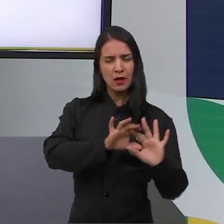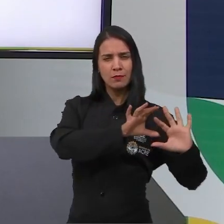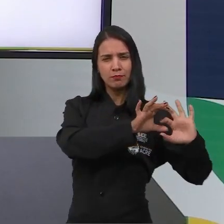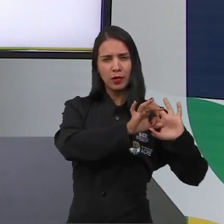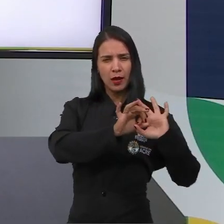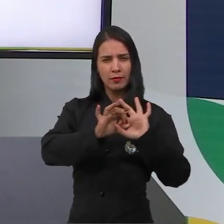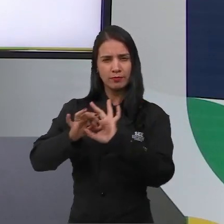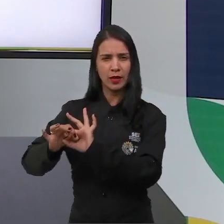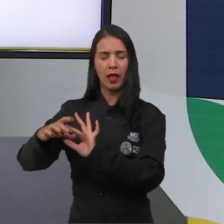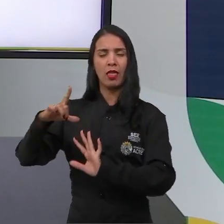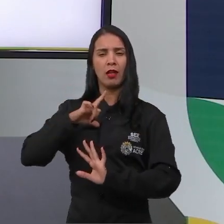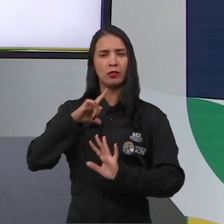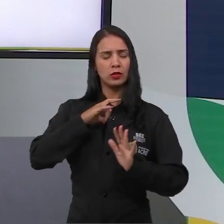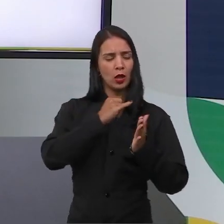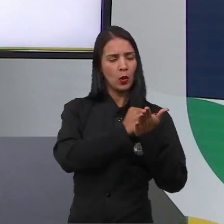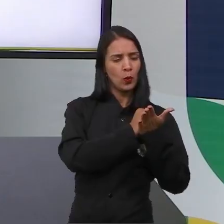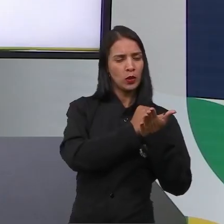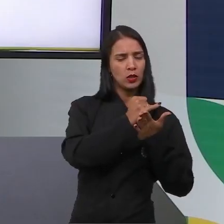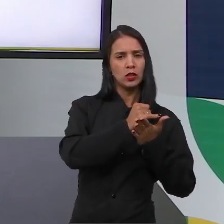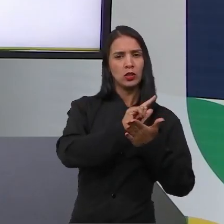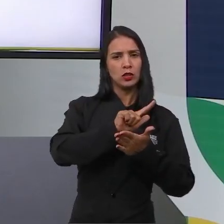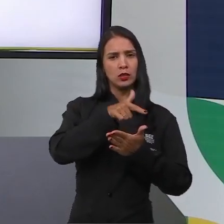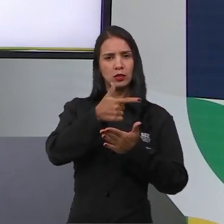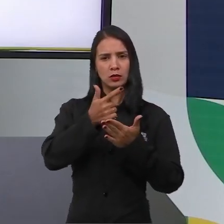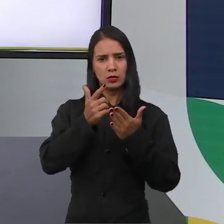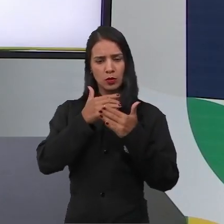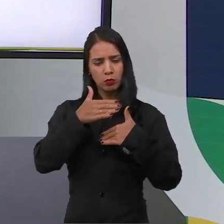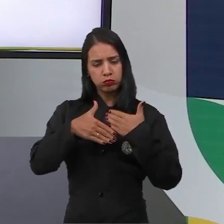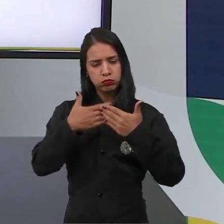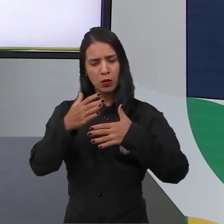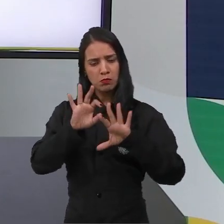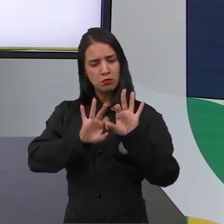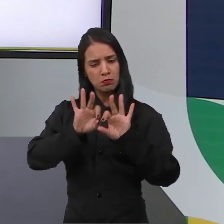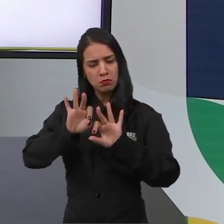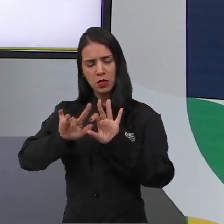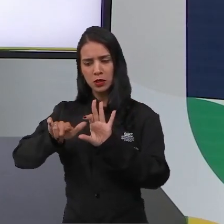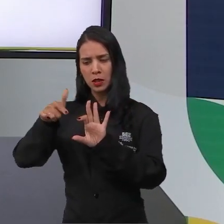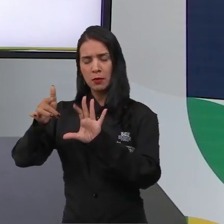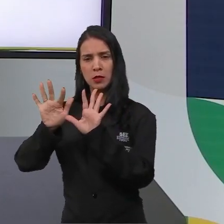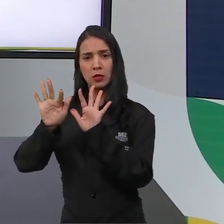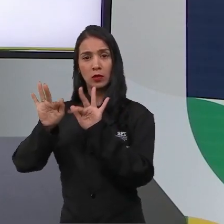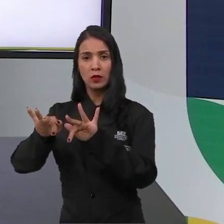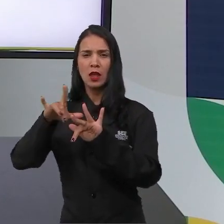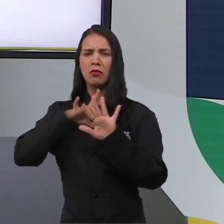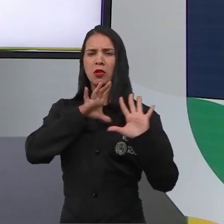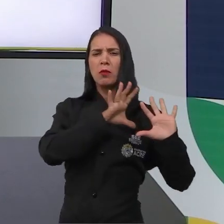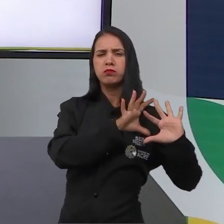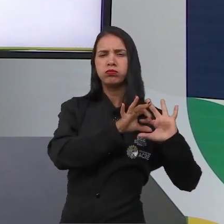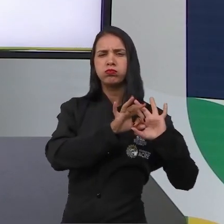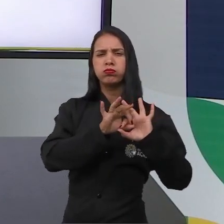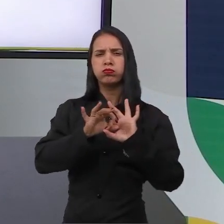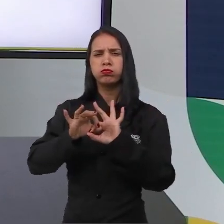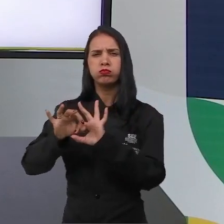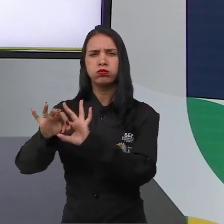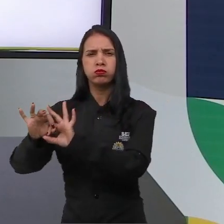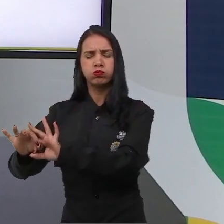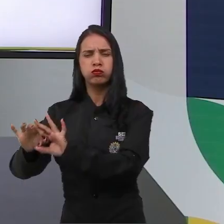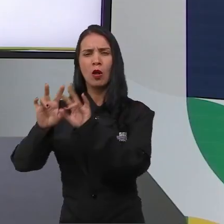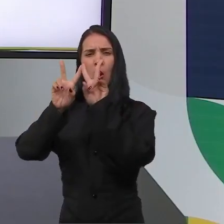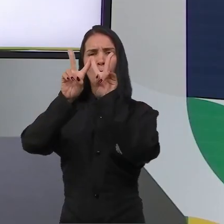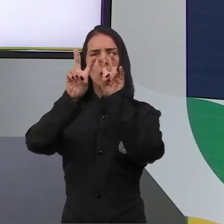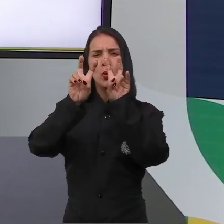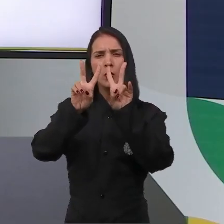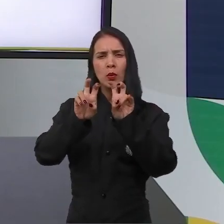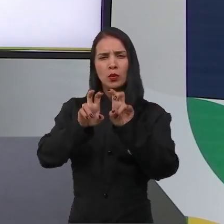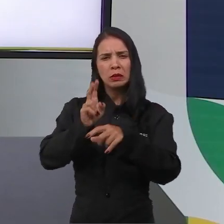tenho começo, meio e fim, eu tenho uma sequência lógica, eu não tenho a fuga do tema que está sendo